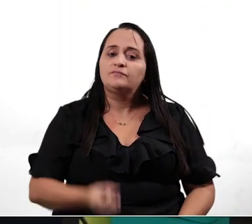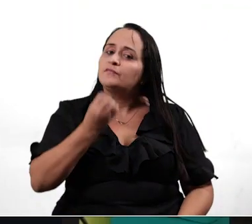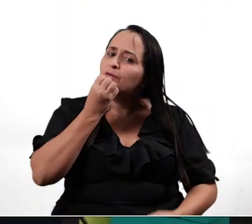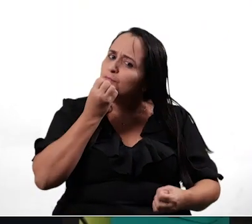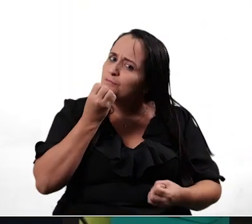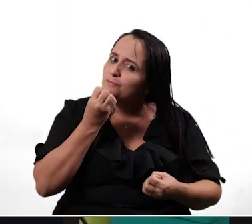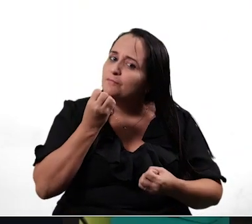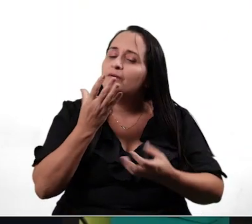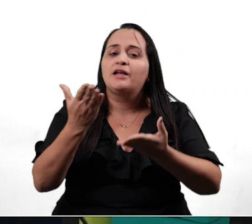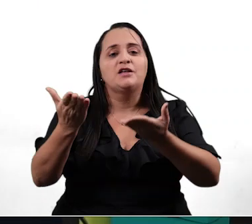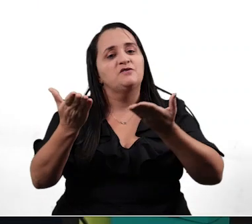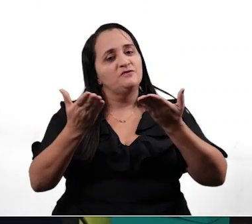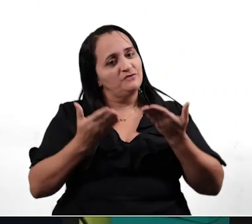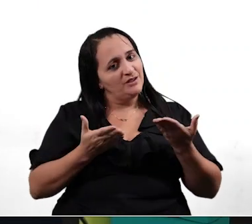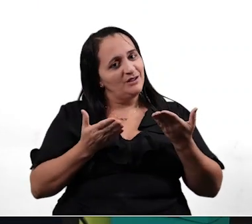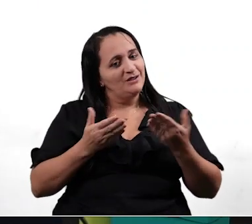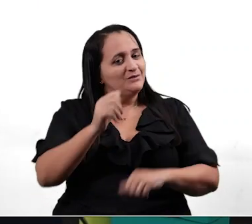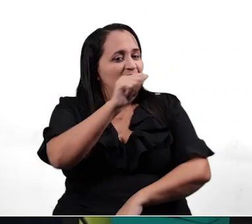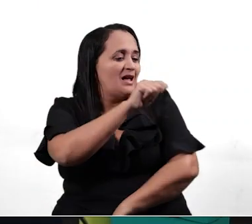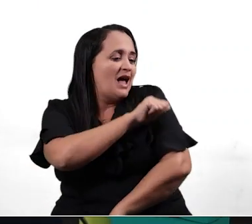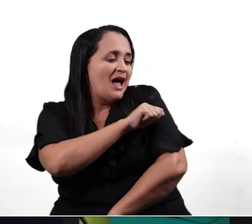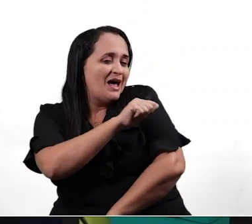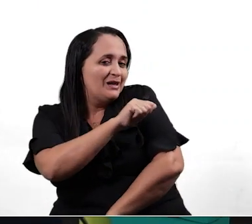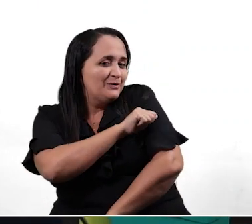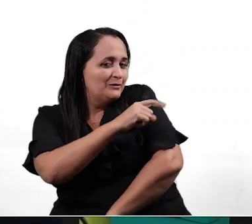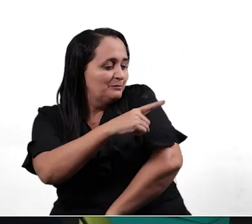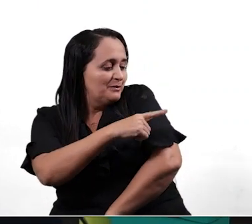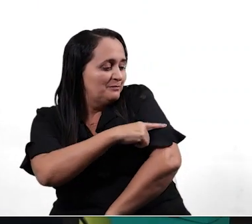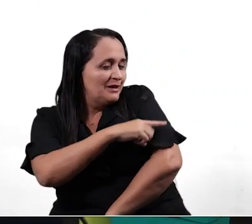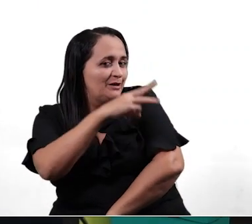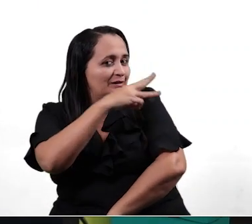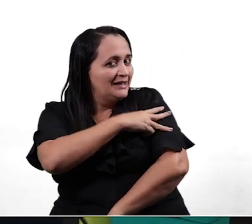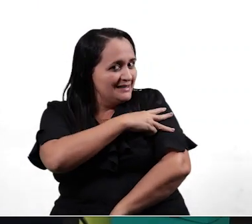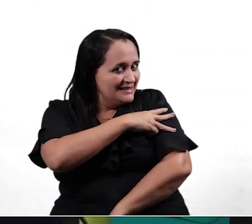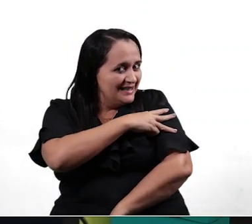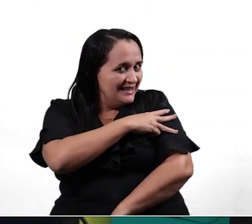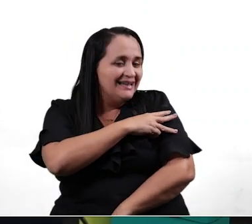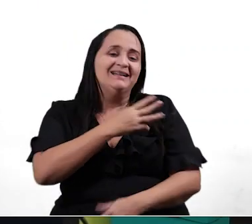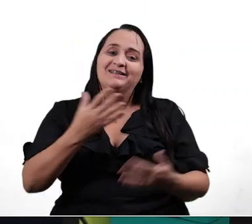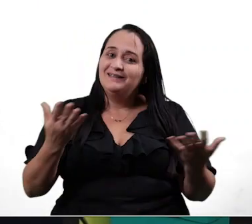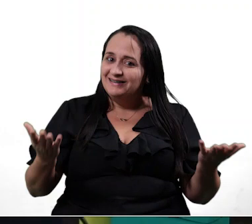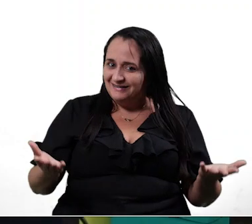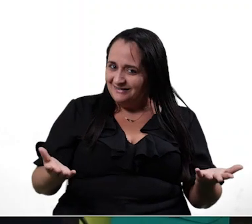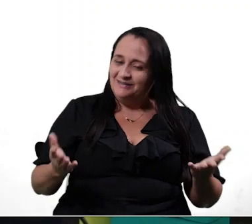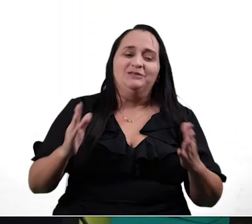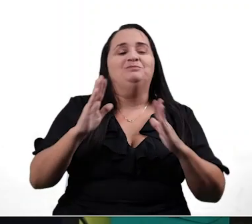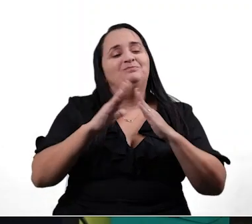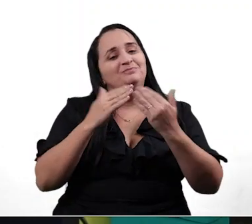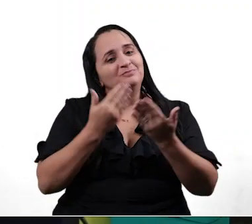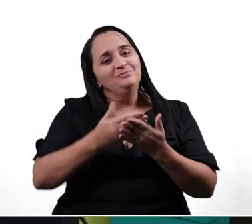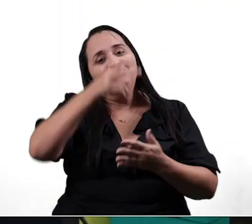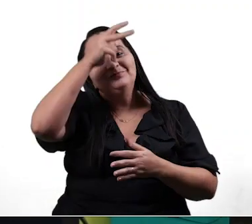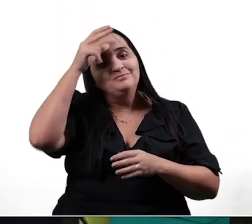Sejam muito bem-vindos, alunos do ciclo 1 do primeiro ao terceiro ano da Rede Municipal de Ensino. Eu estou